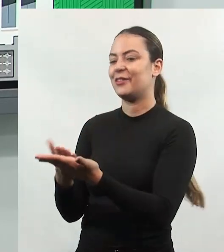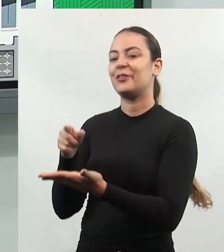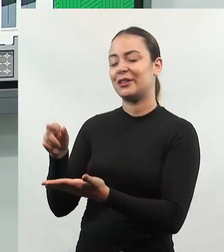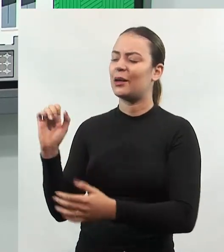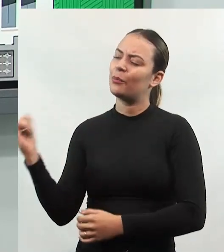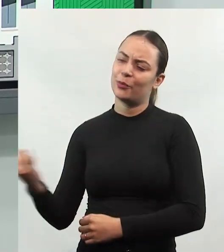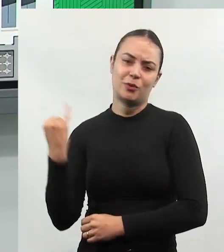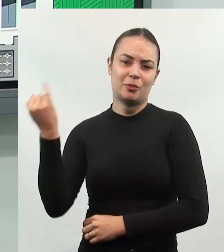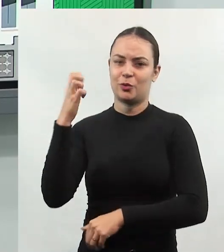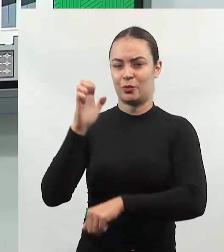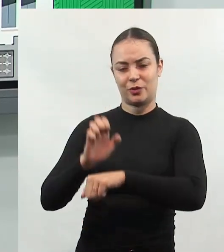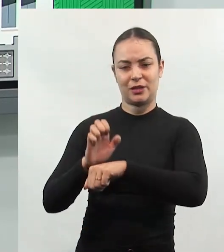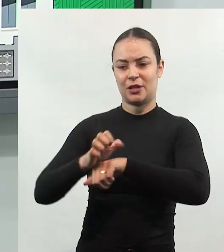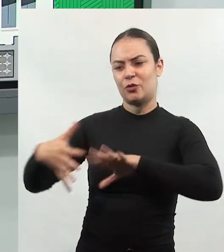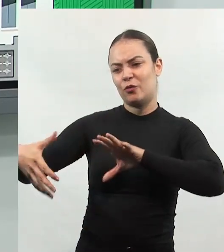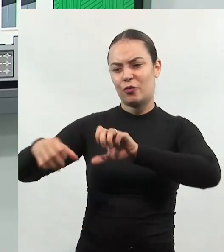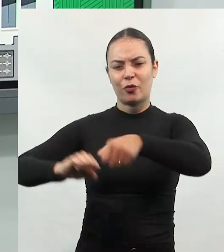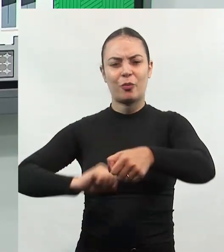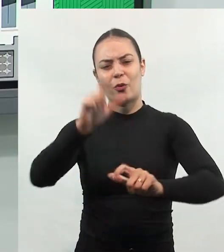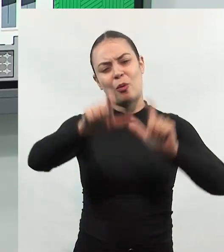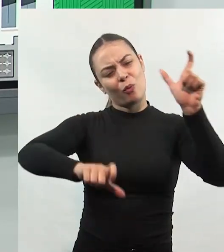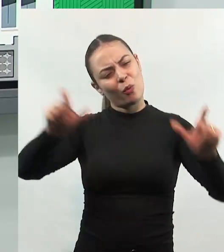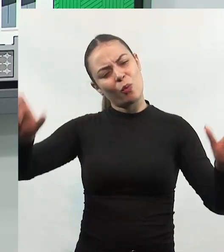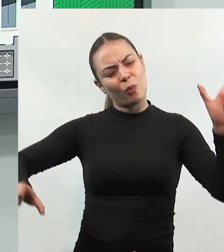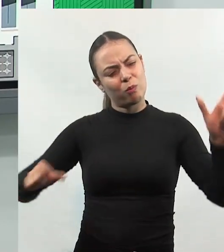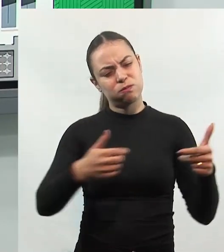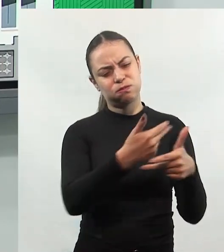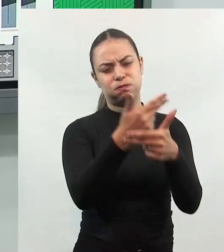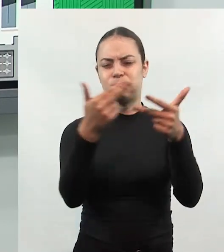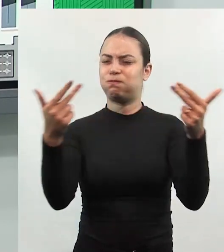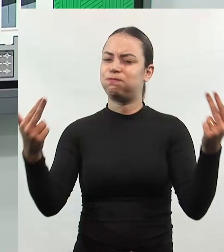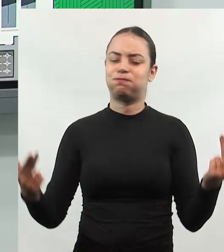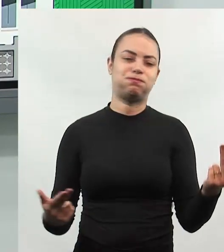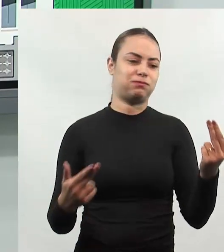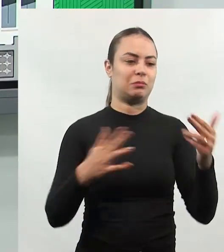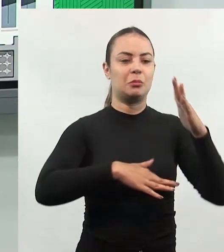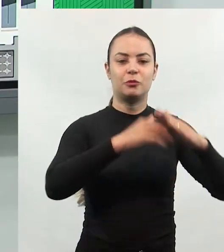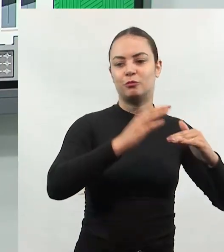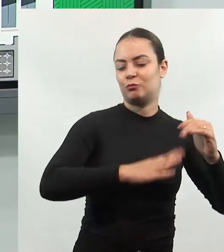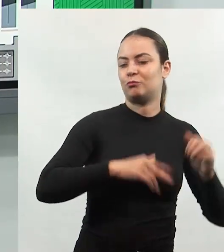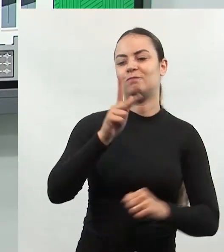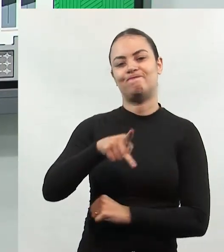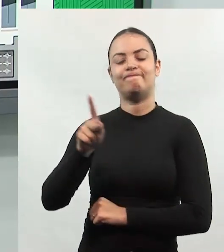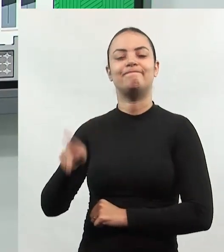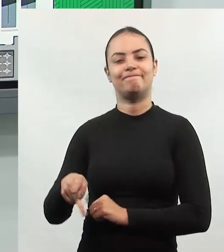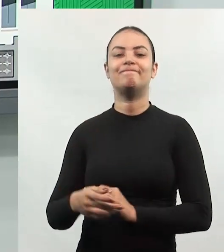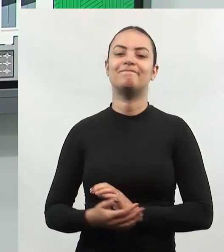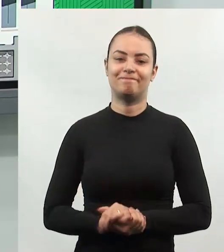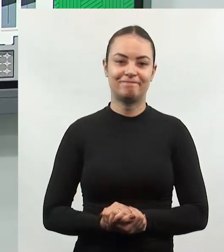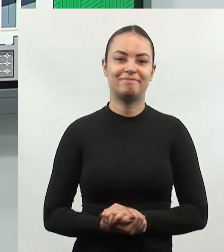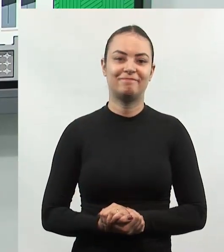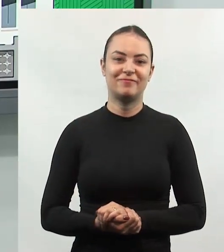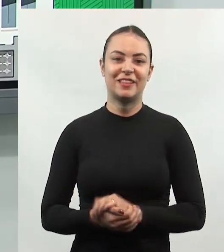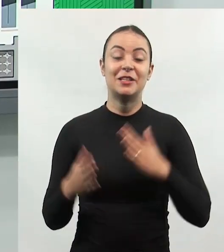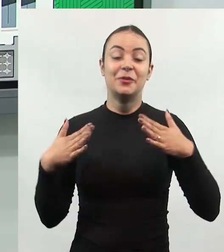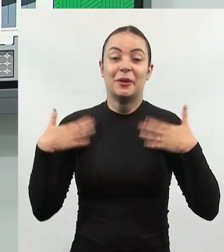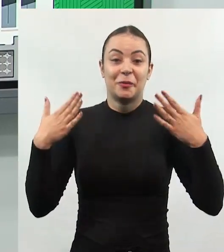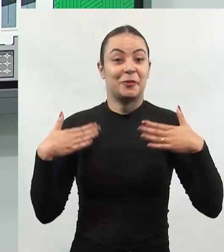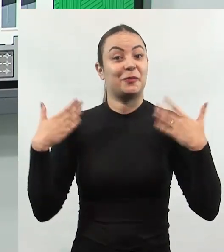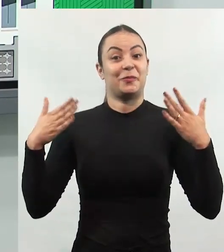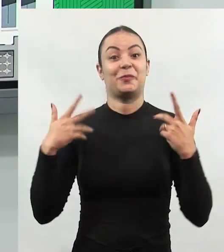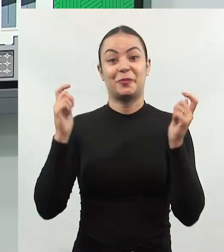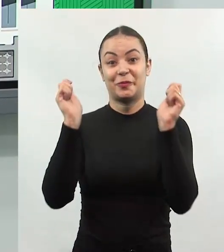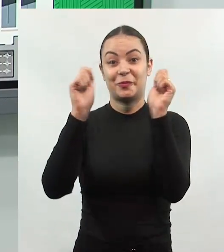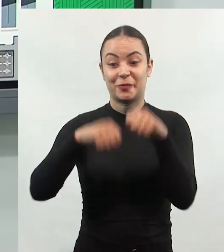memórias afetivas da escola Carmela Dutra, que é tão importante para o nosso estado, formou tantos professores e tantos outros